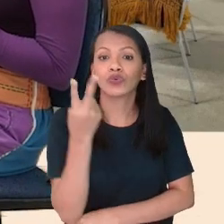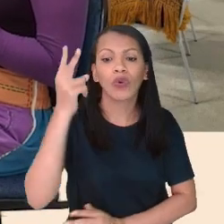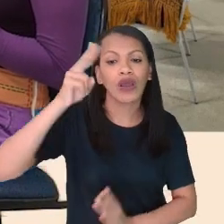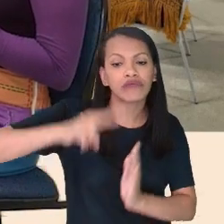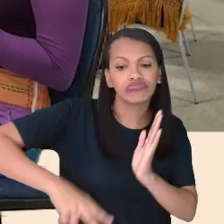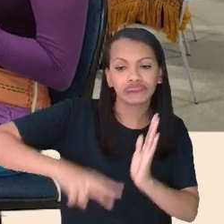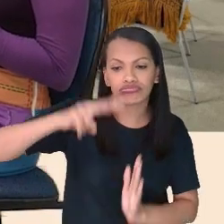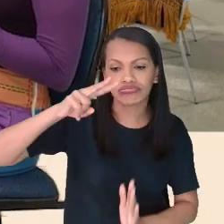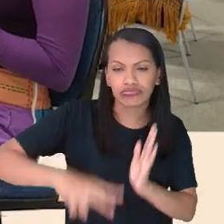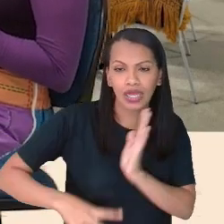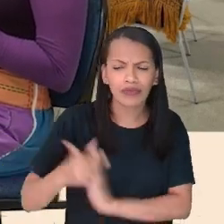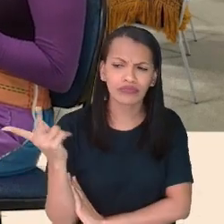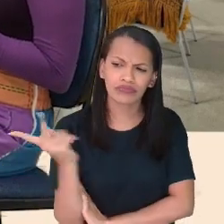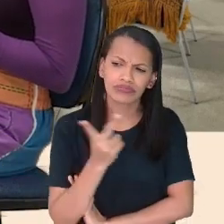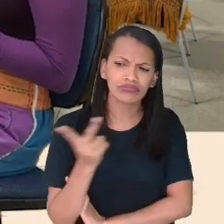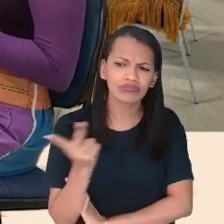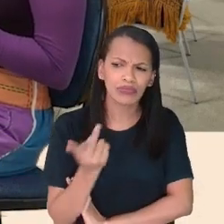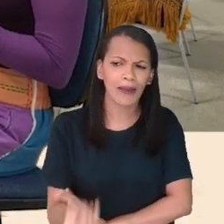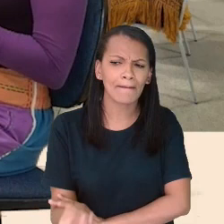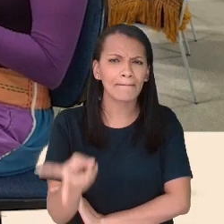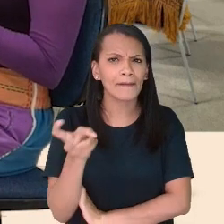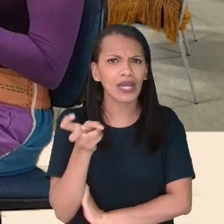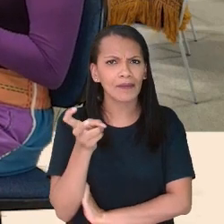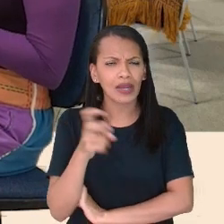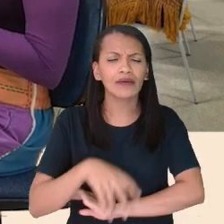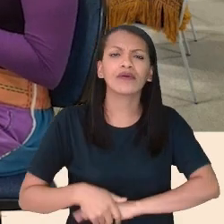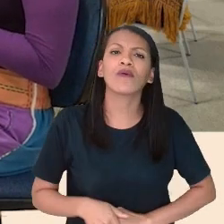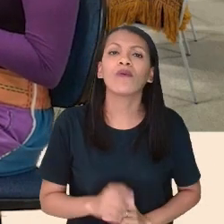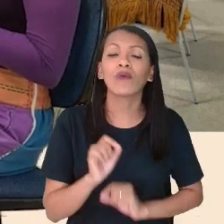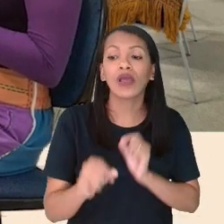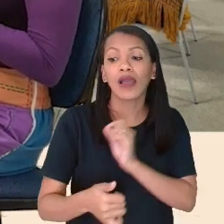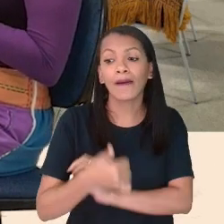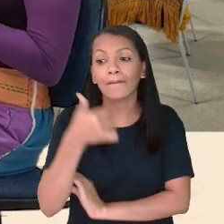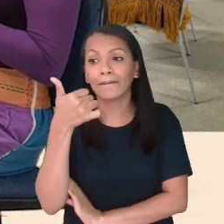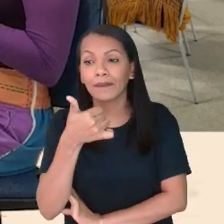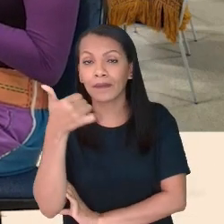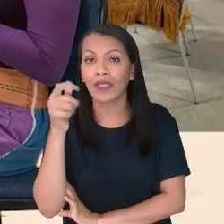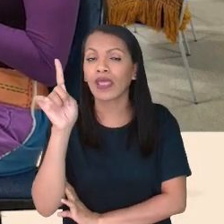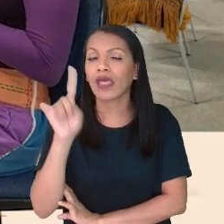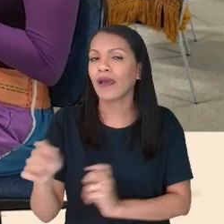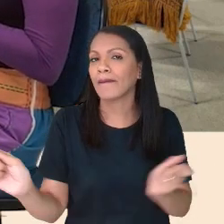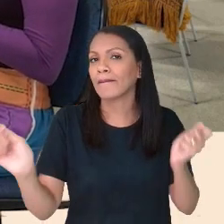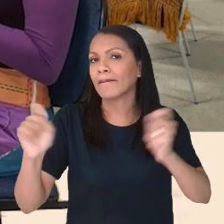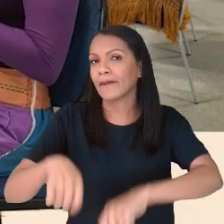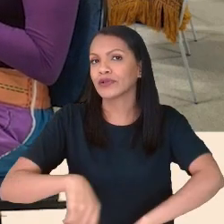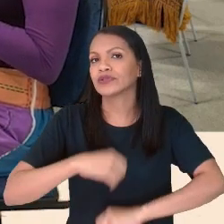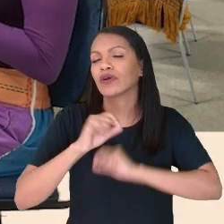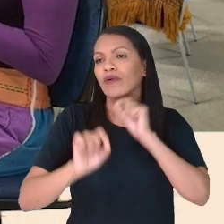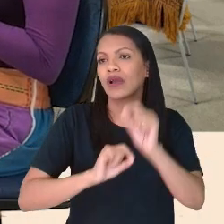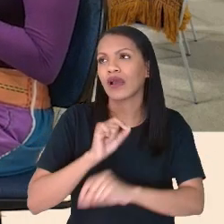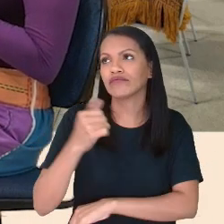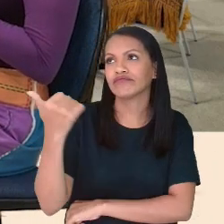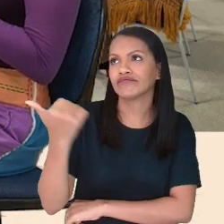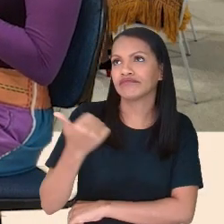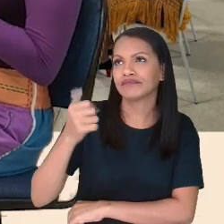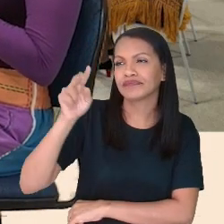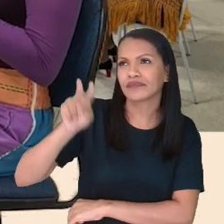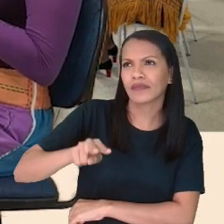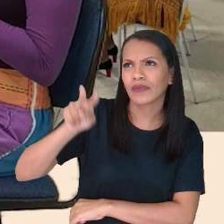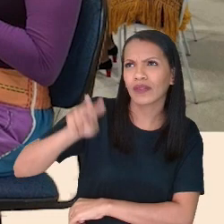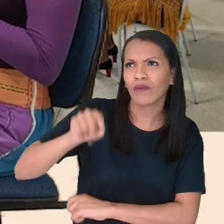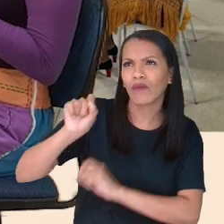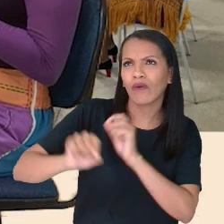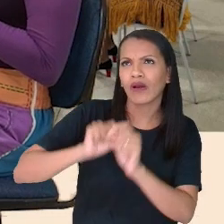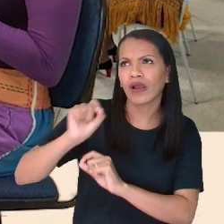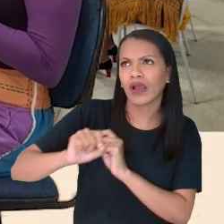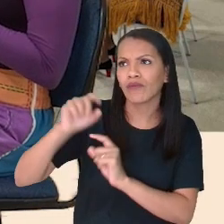leituras, né? Ela te dá uma leitura que pode ser uma leitura de uma